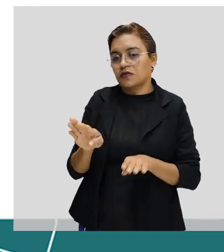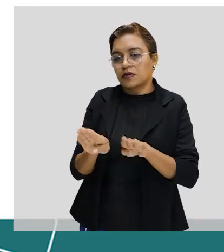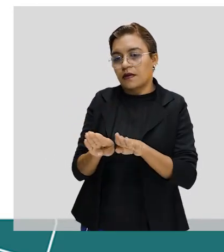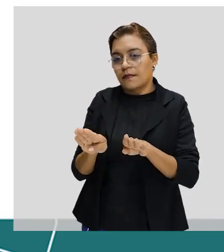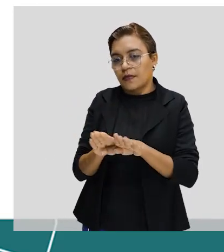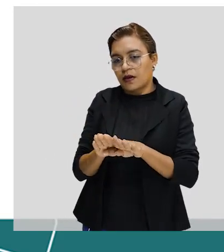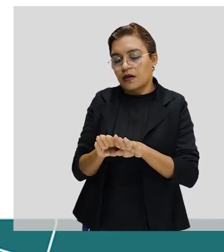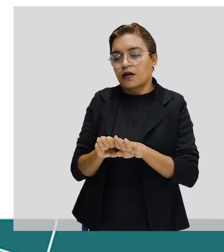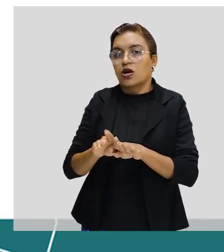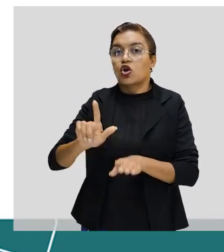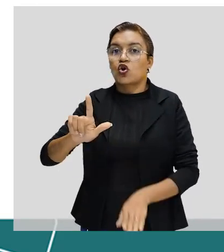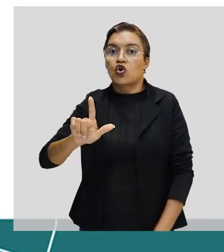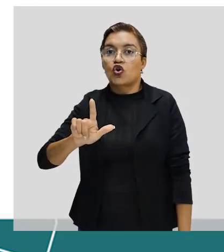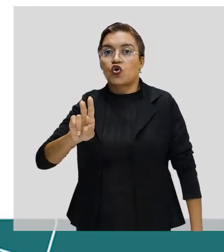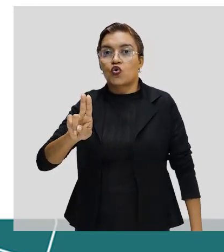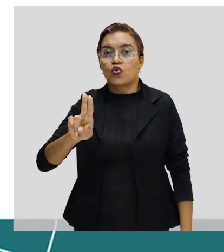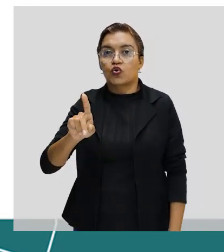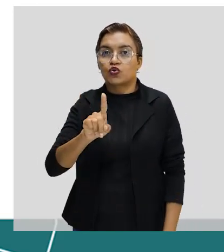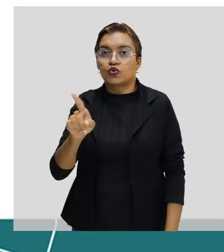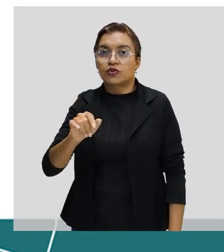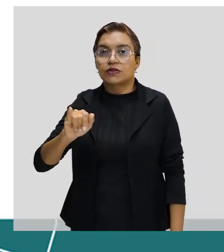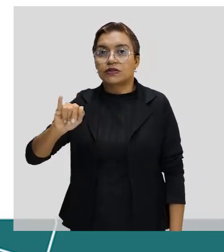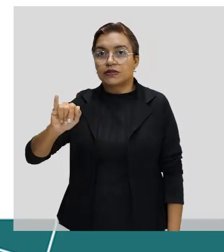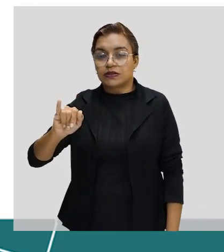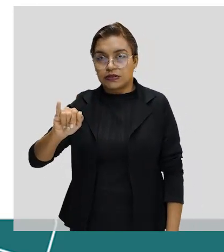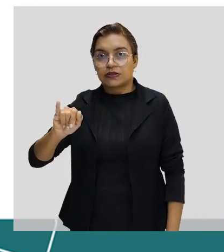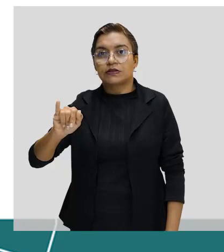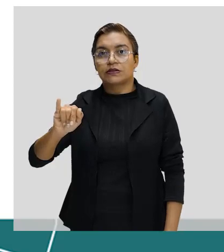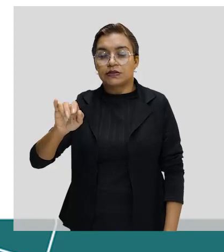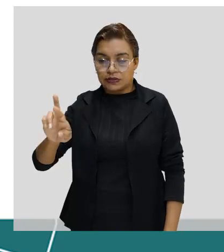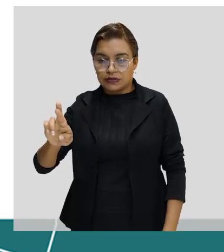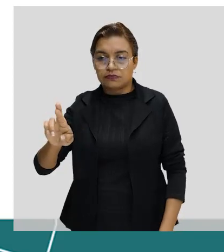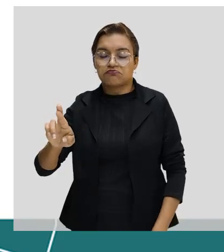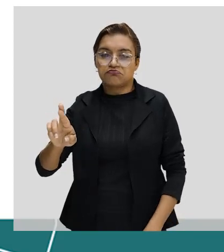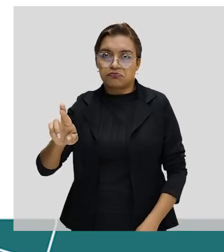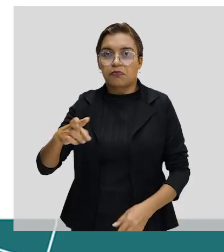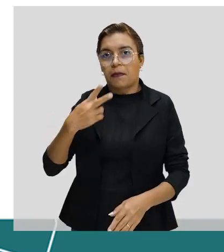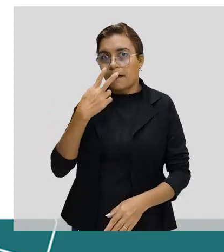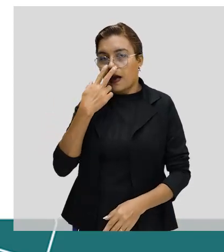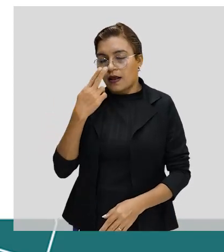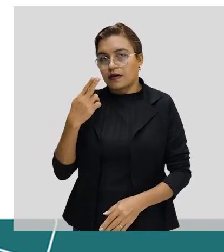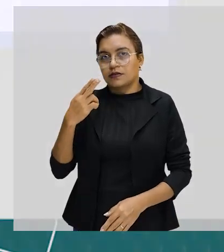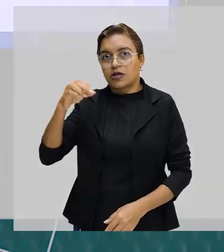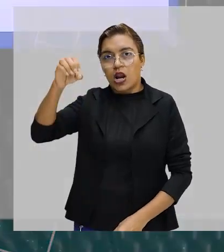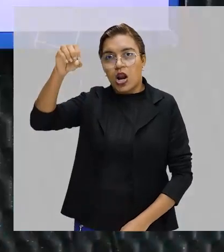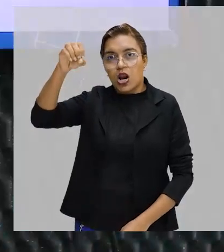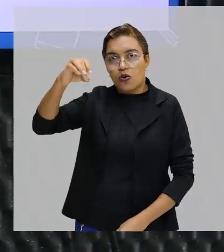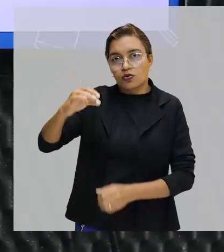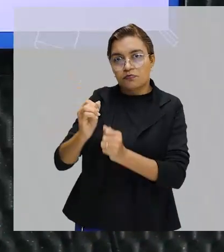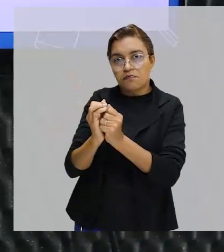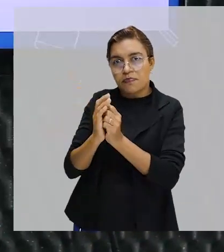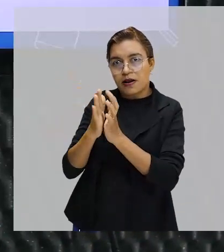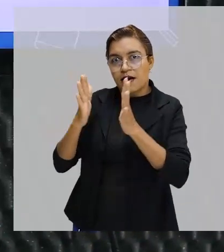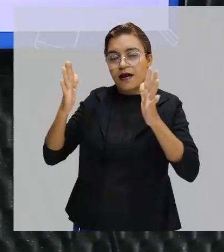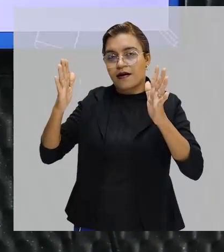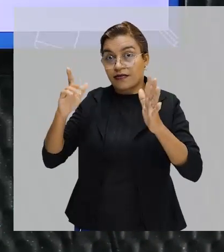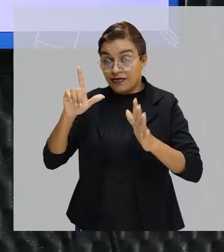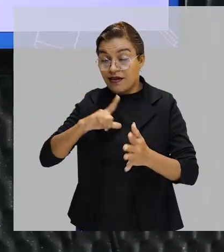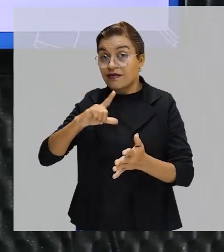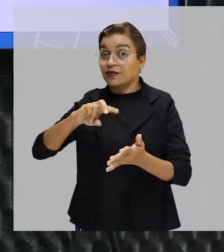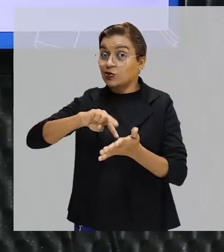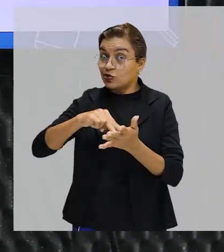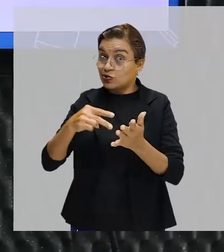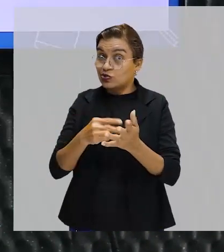se referindo ali a dar a luz, né? Luzir, iluminar. Então, é bem aí que está a ambiguidade, de uma